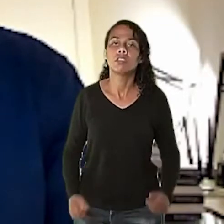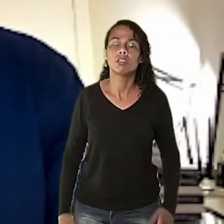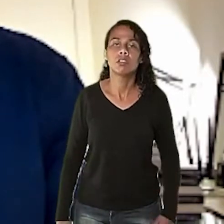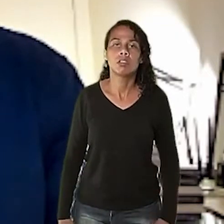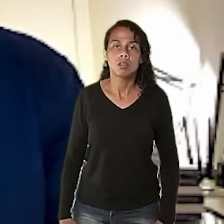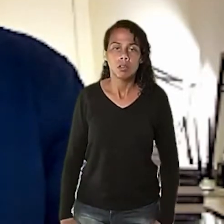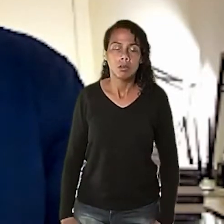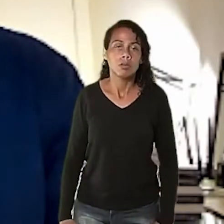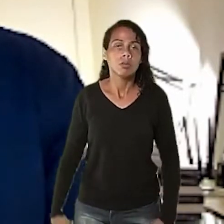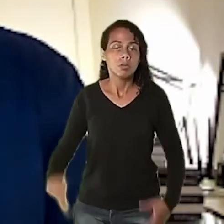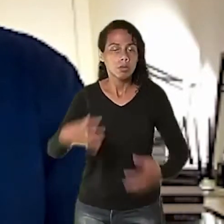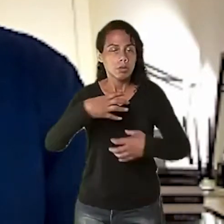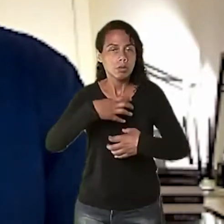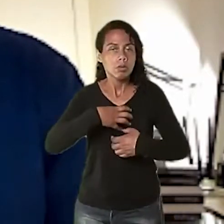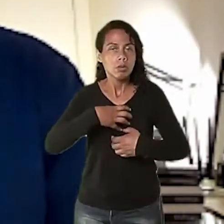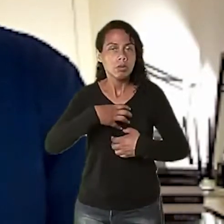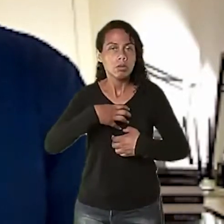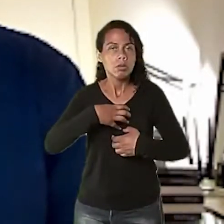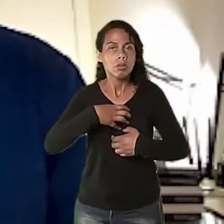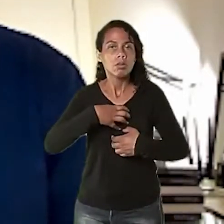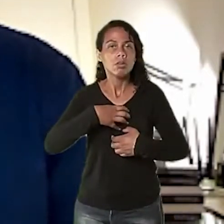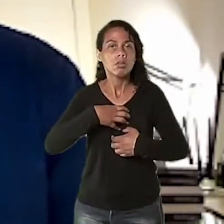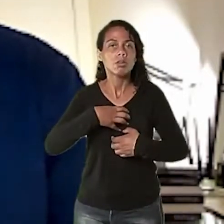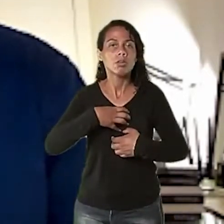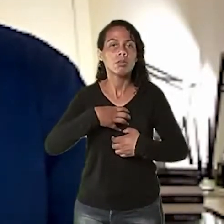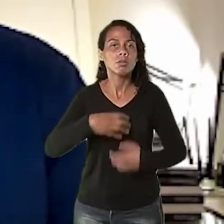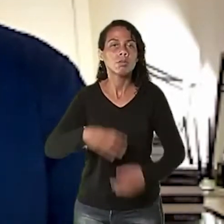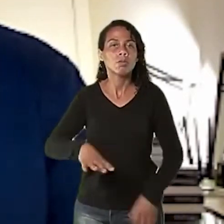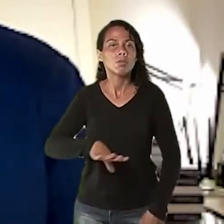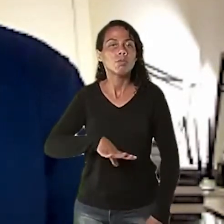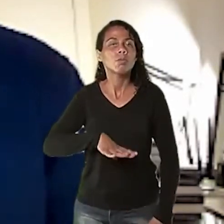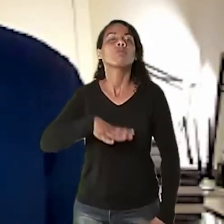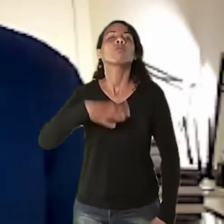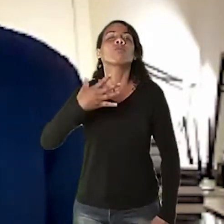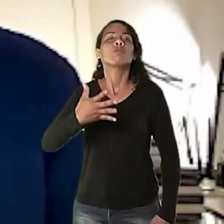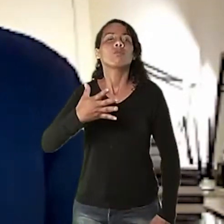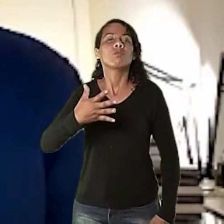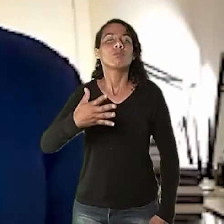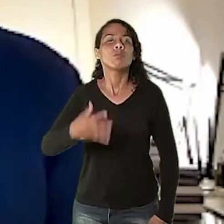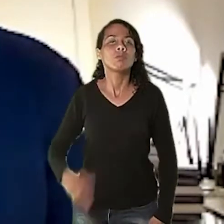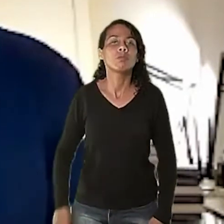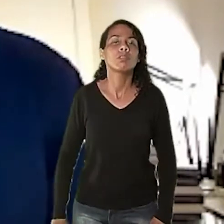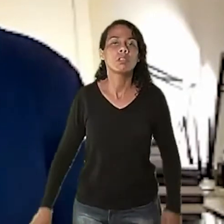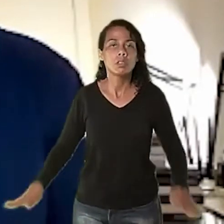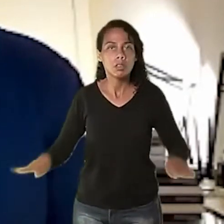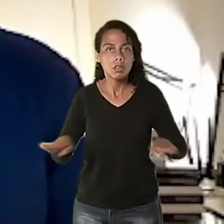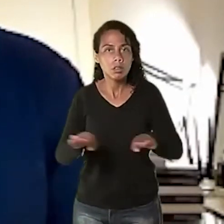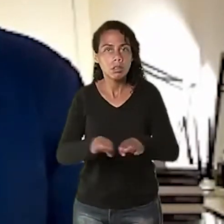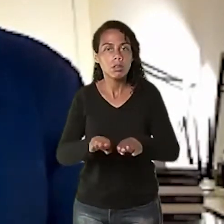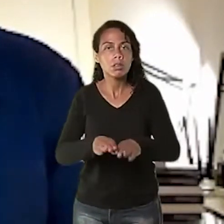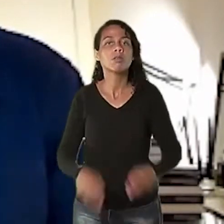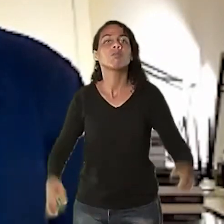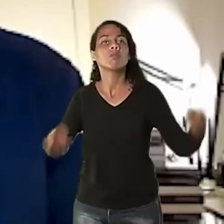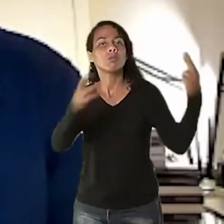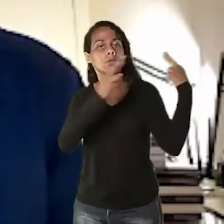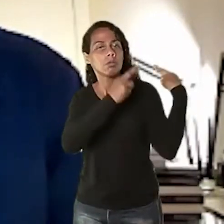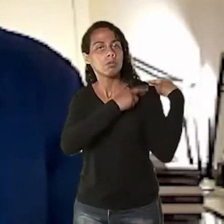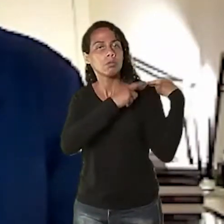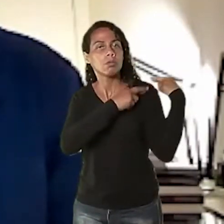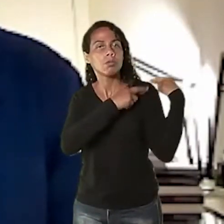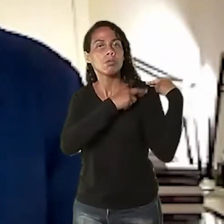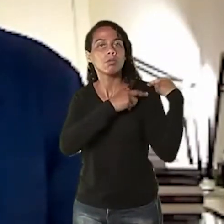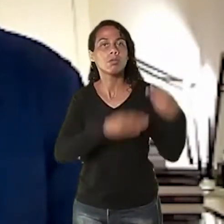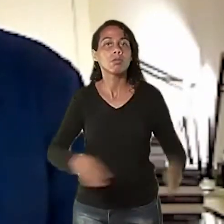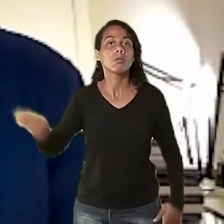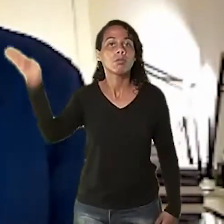convocação, no sentido de dialogar, de uma oportunidade de dialogar com uma tradição muito rica literária brasileira, que é